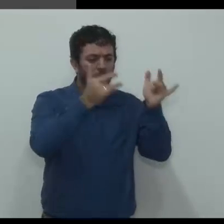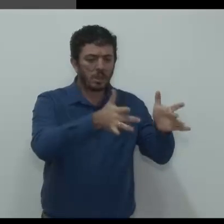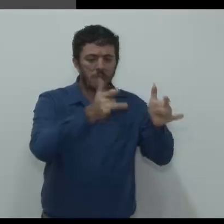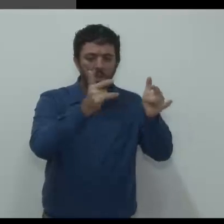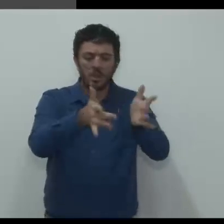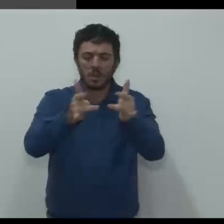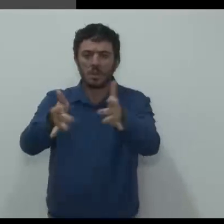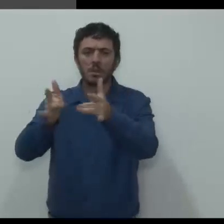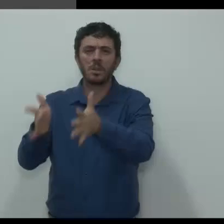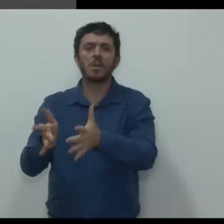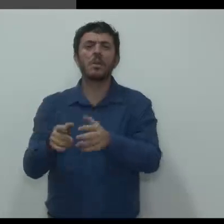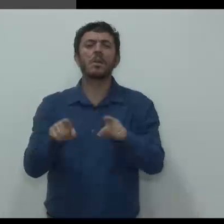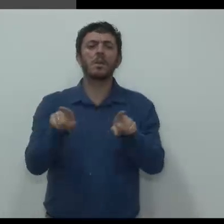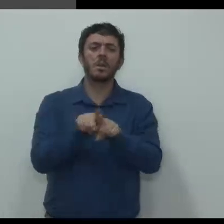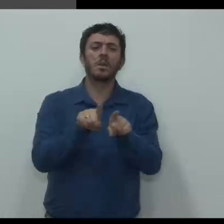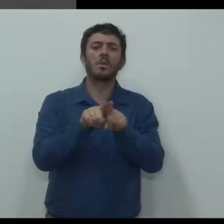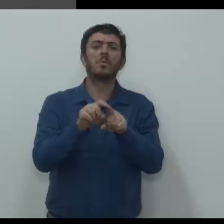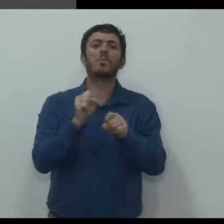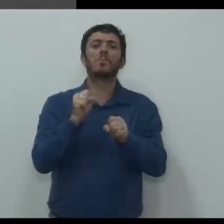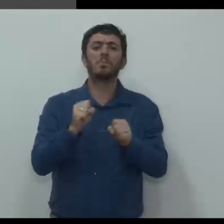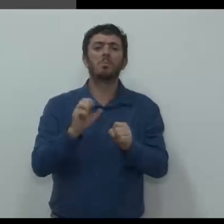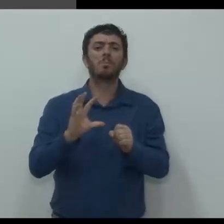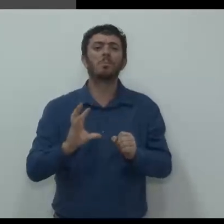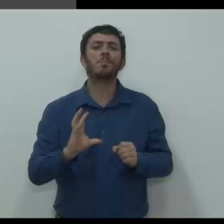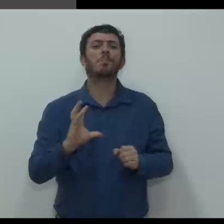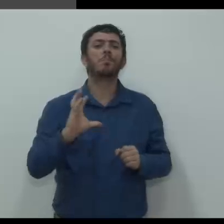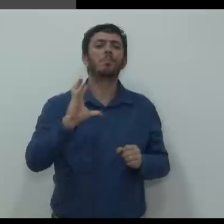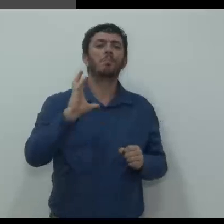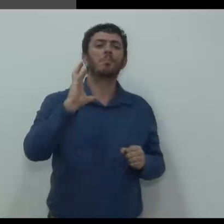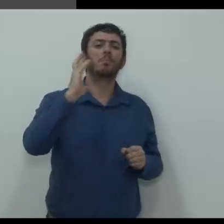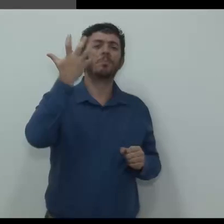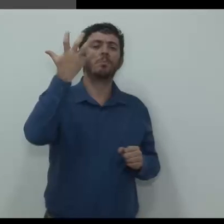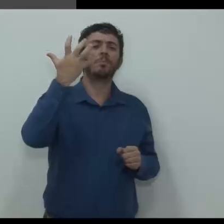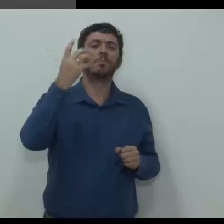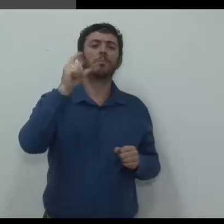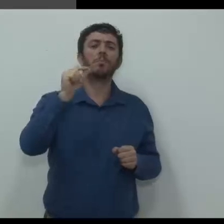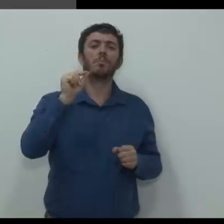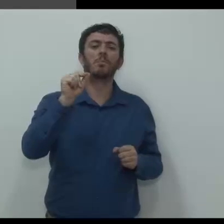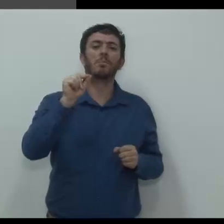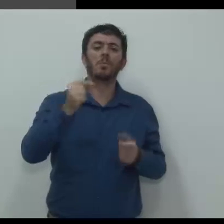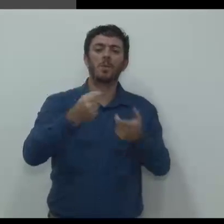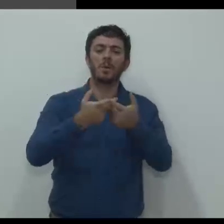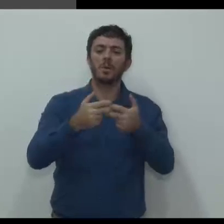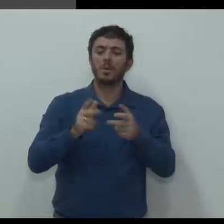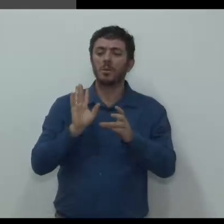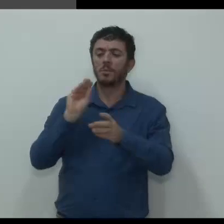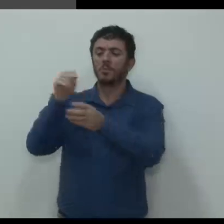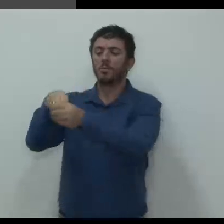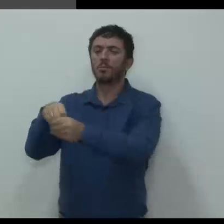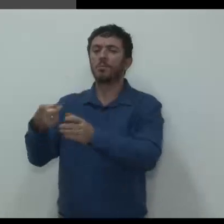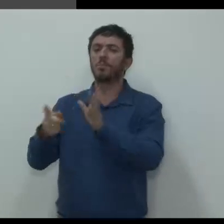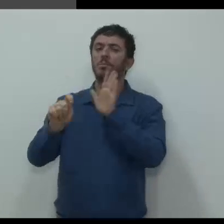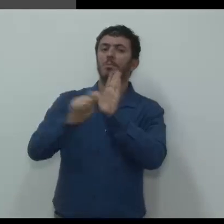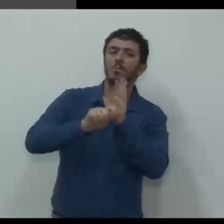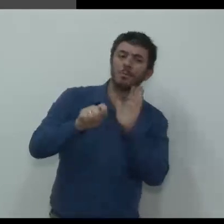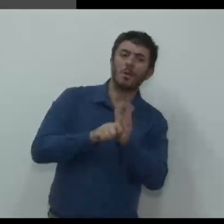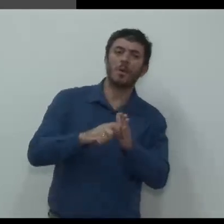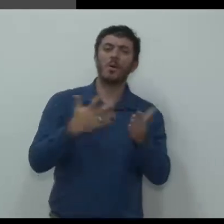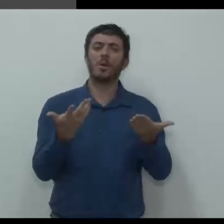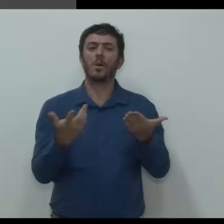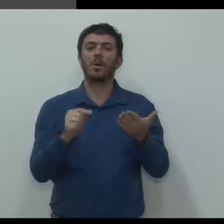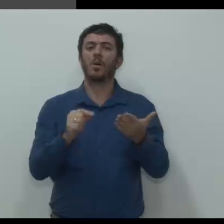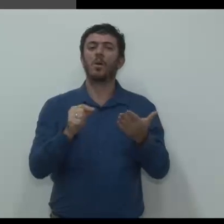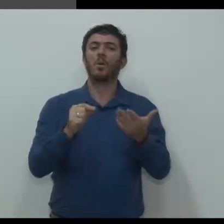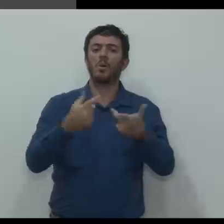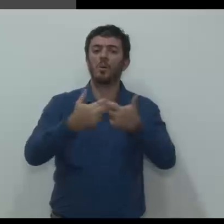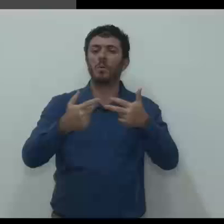ele pode gerar também e pode virar um depósito de ilícitos, não é? Seja ali a droga ou um produto roubado. Então, pode colocar